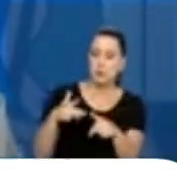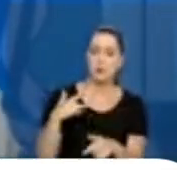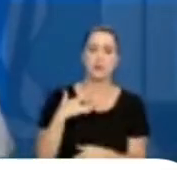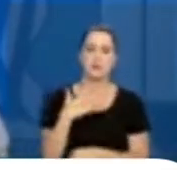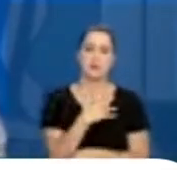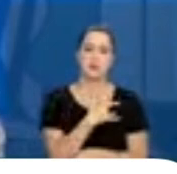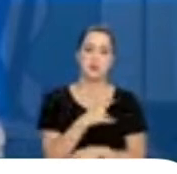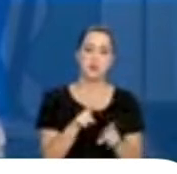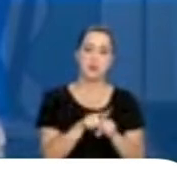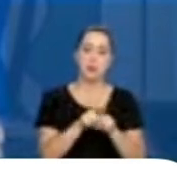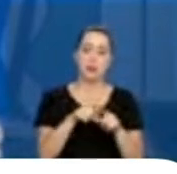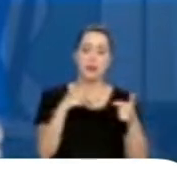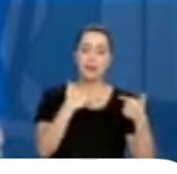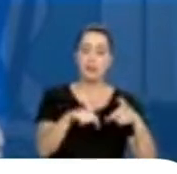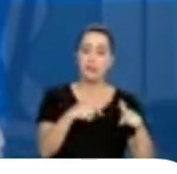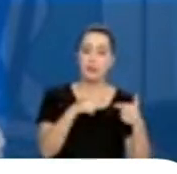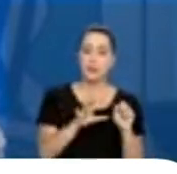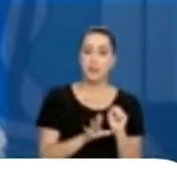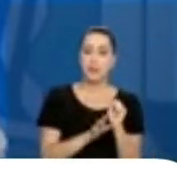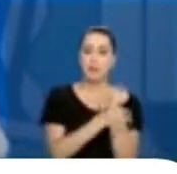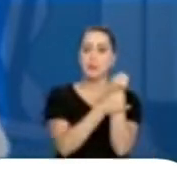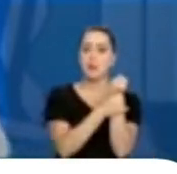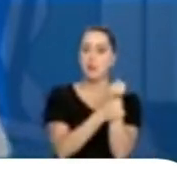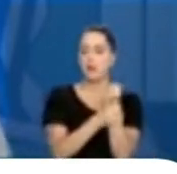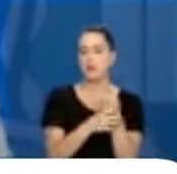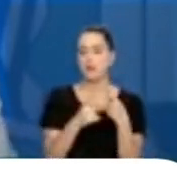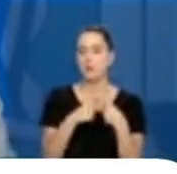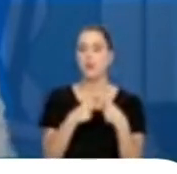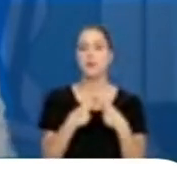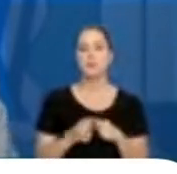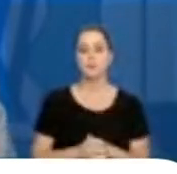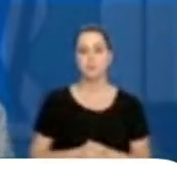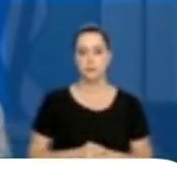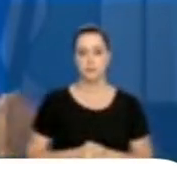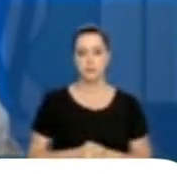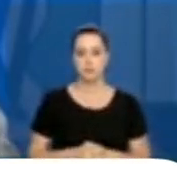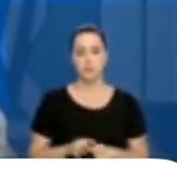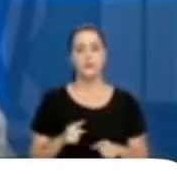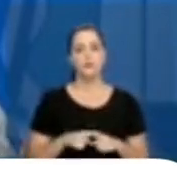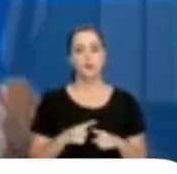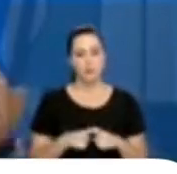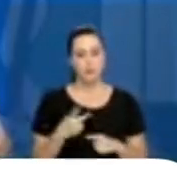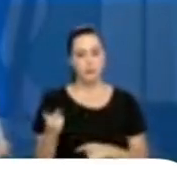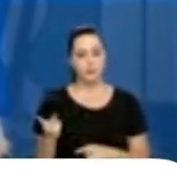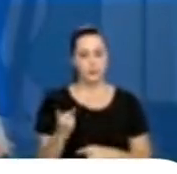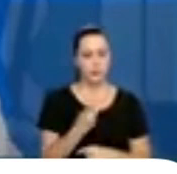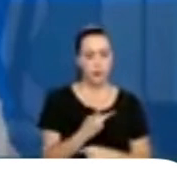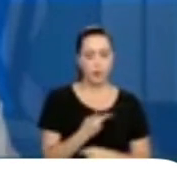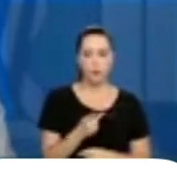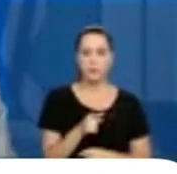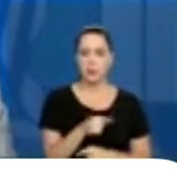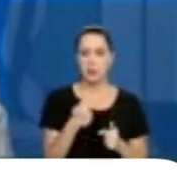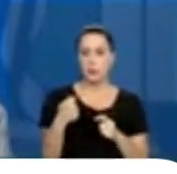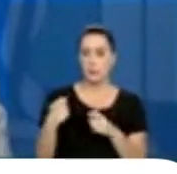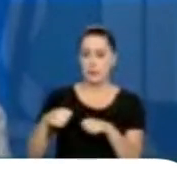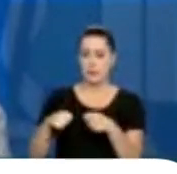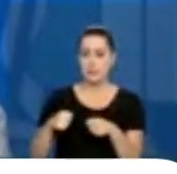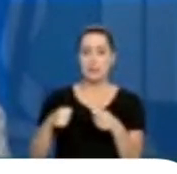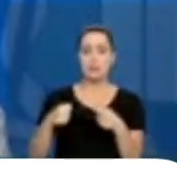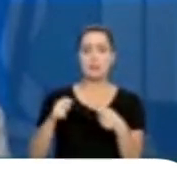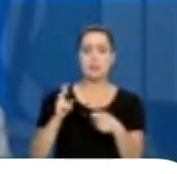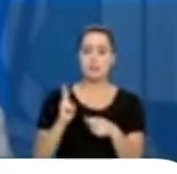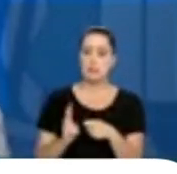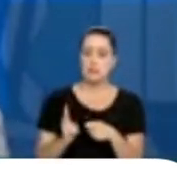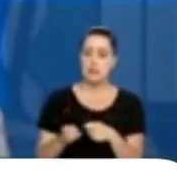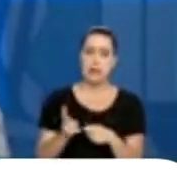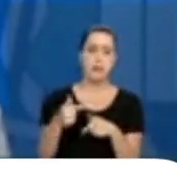saúde e trabalhadores de segurança. Por quê? Porque são os profissionais que precisam retornar ao trabalho, são os